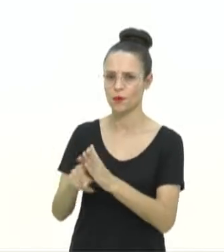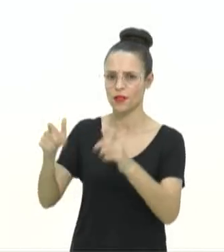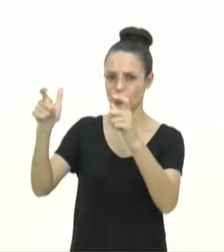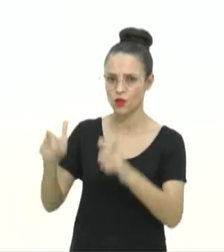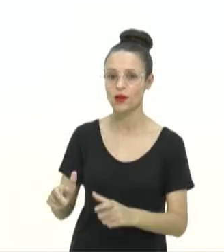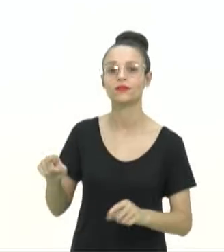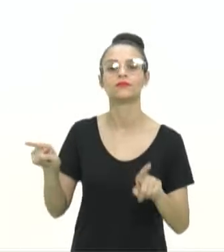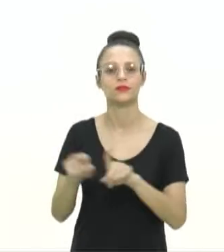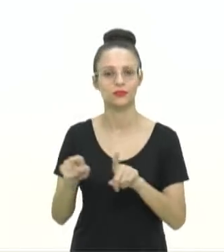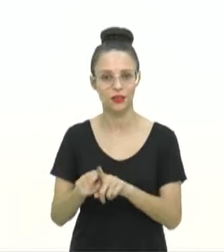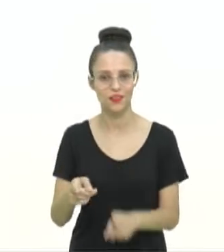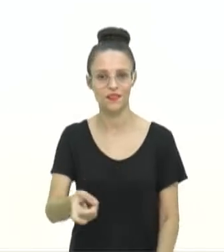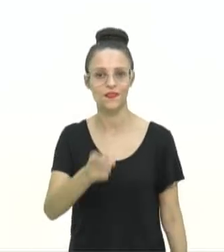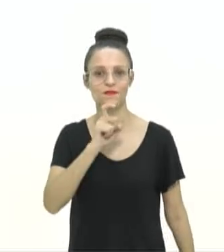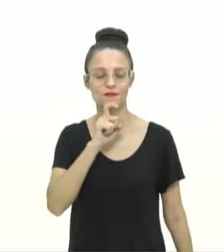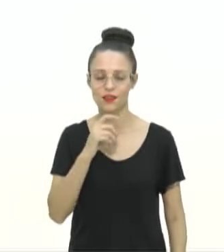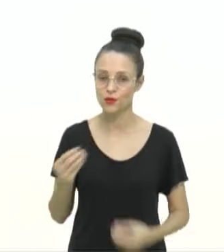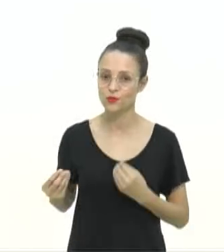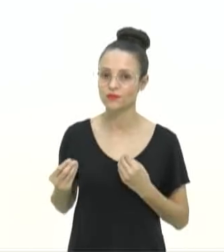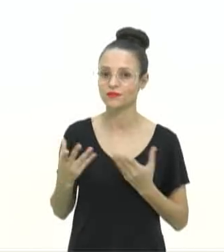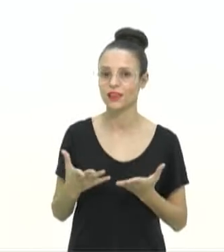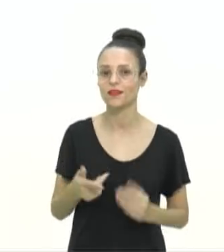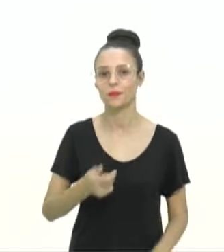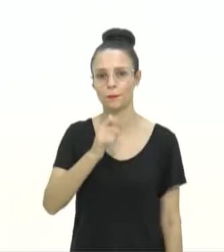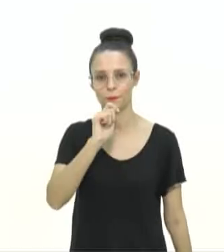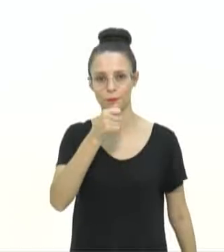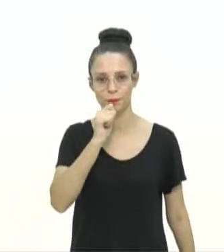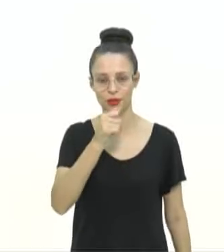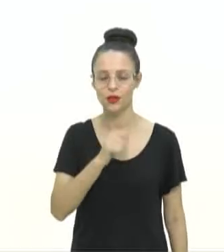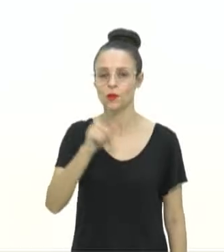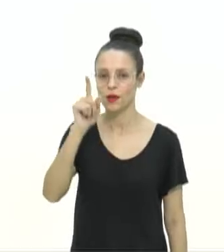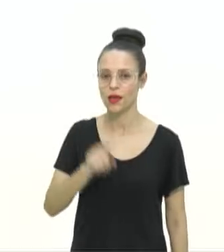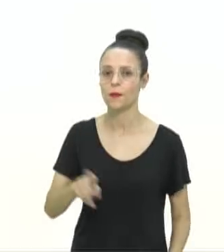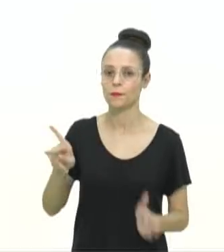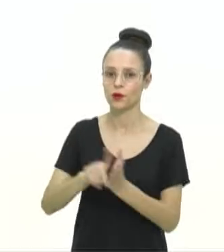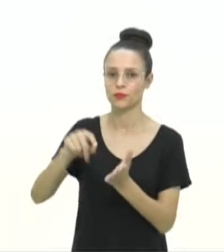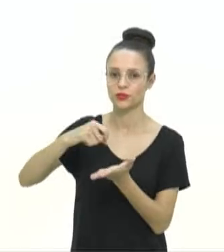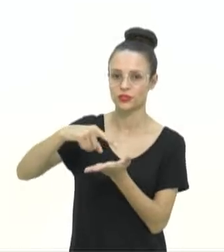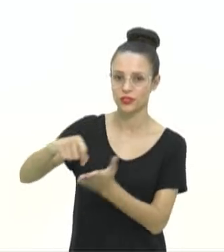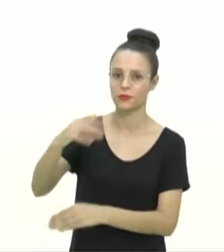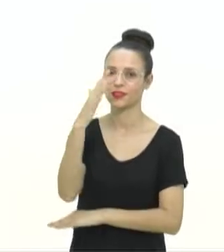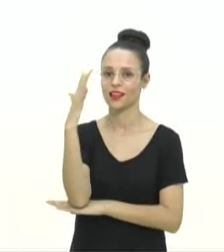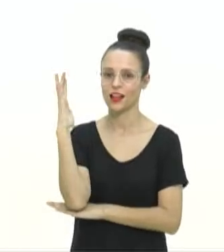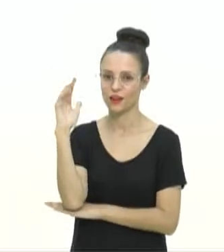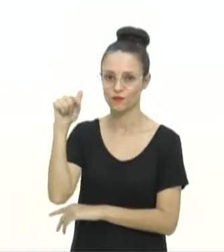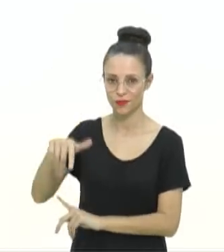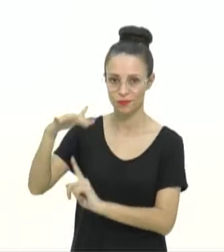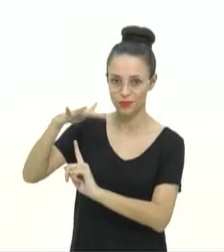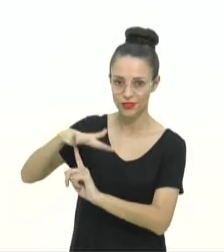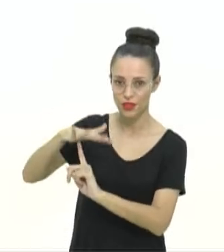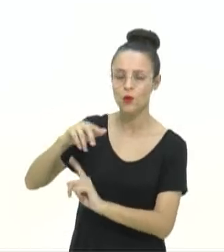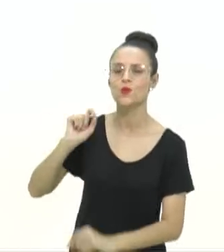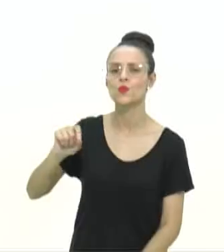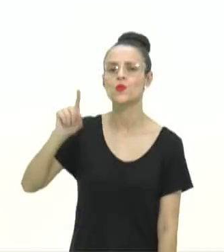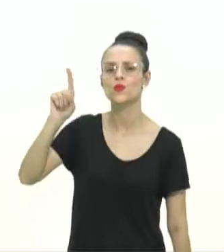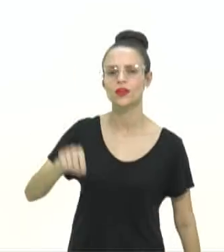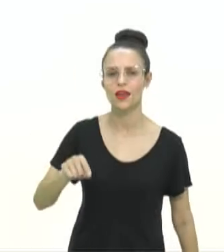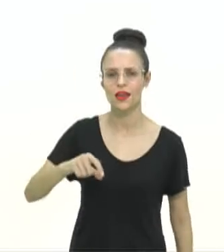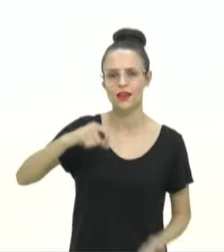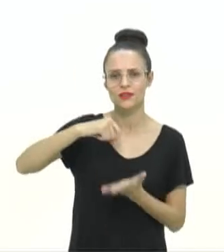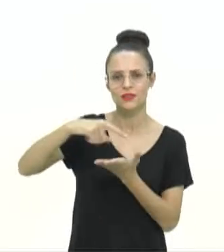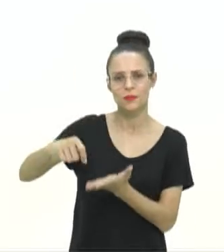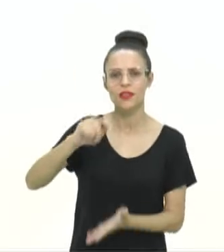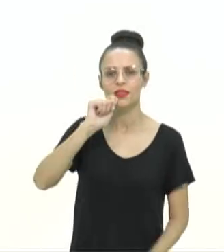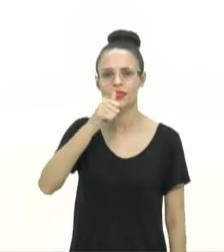é que no inverno oferece pinhão, vírgula, que é a semente da árvore. O que é a semente